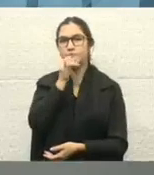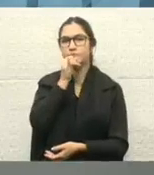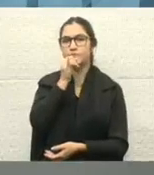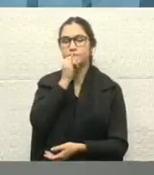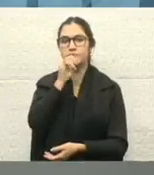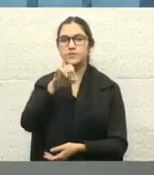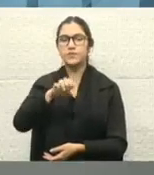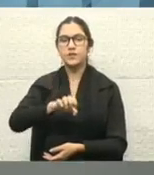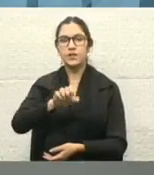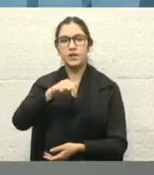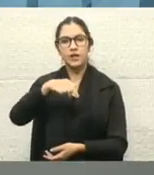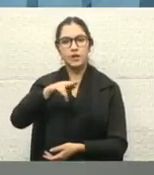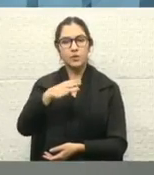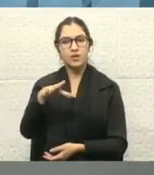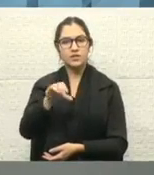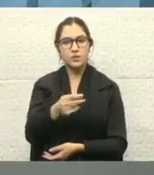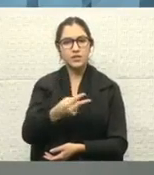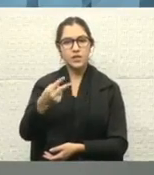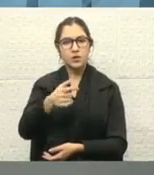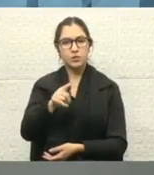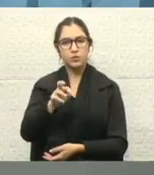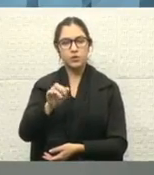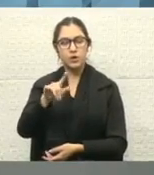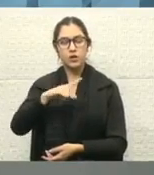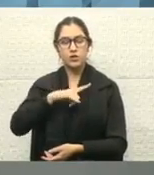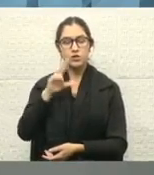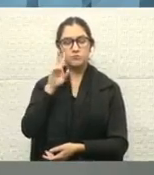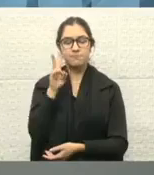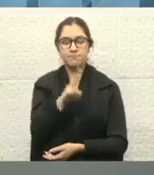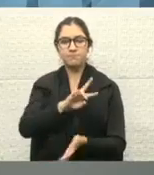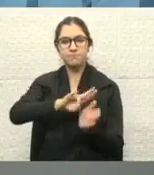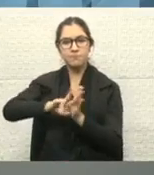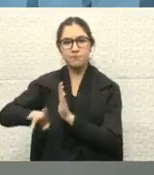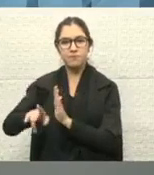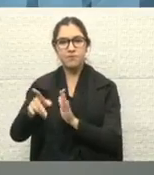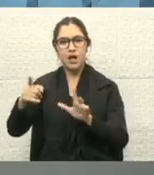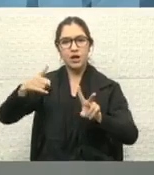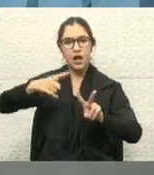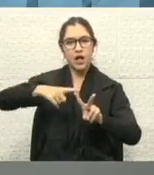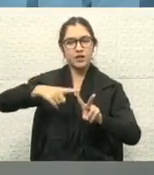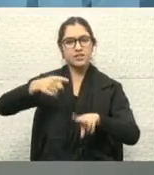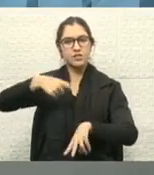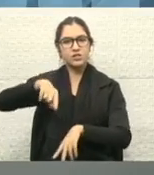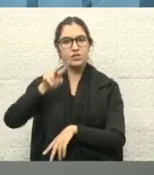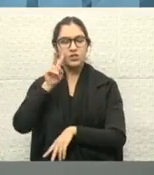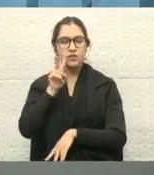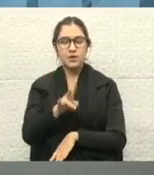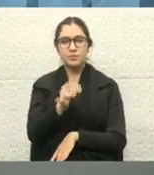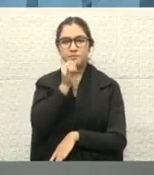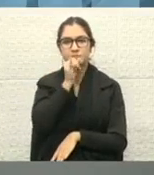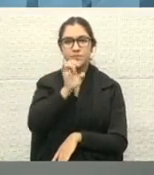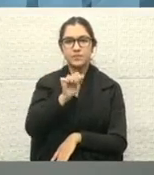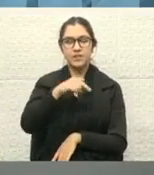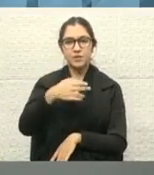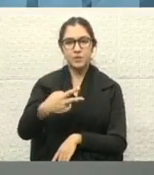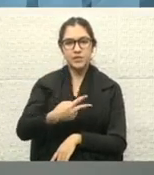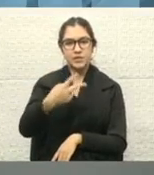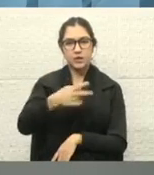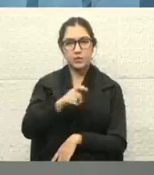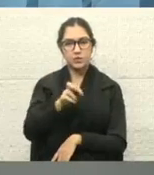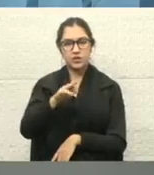grau, nós nos deparamos com diferentes raízes. Nós podemos encontrar, no caso da equação de segundo